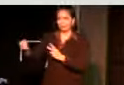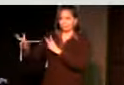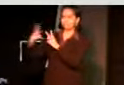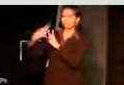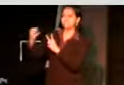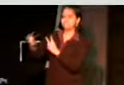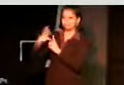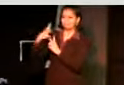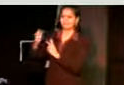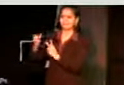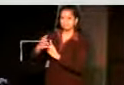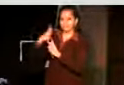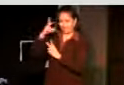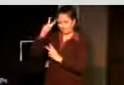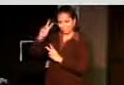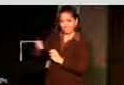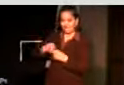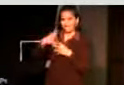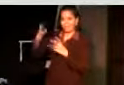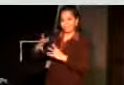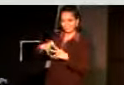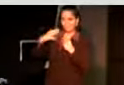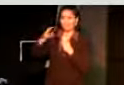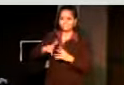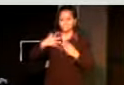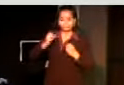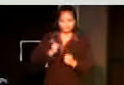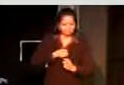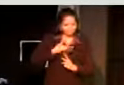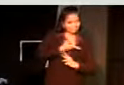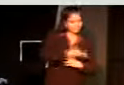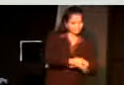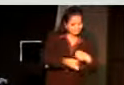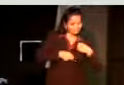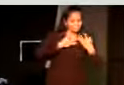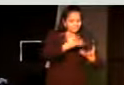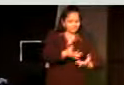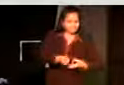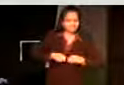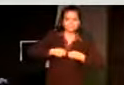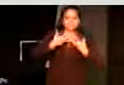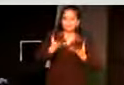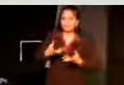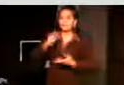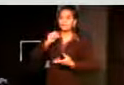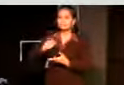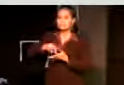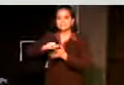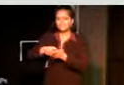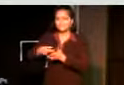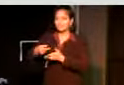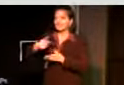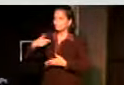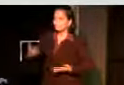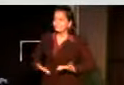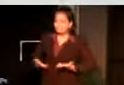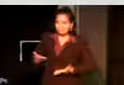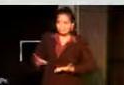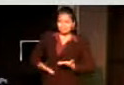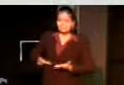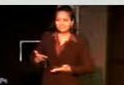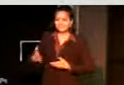no mundo essa é a prática do reino Isso é ser súdito do Senhor e aí cheio